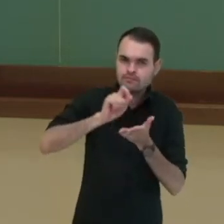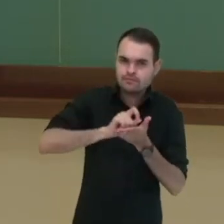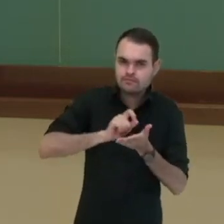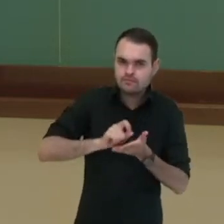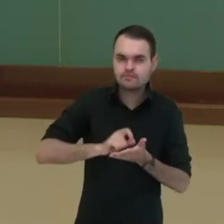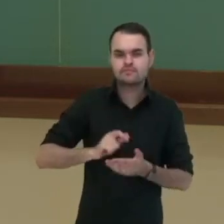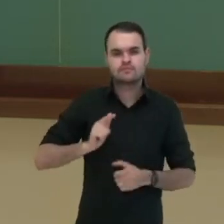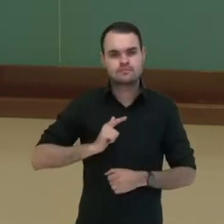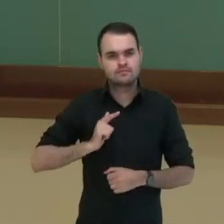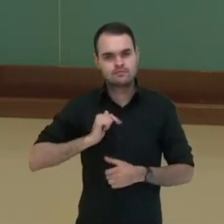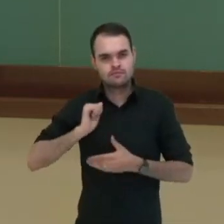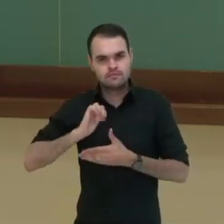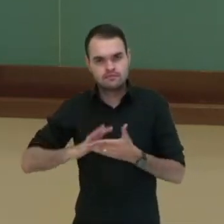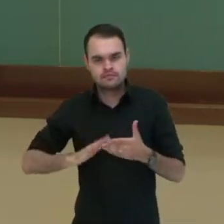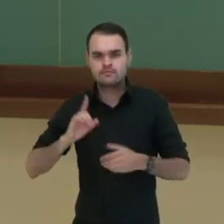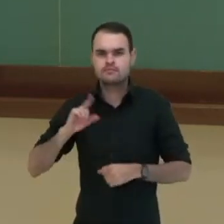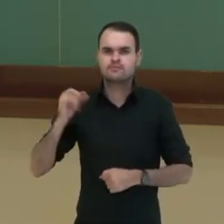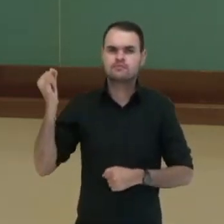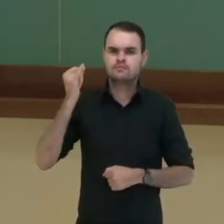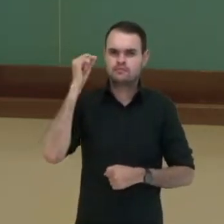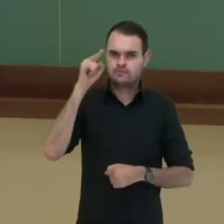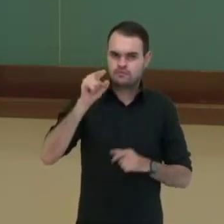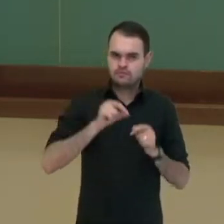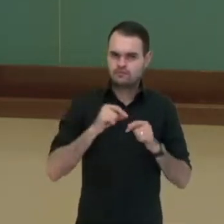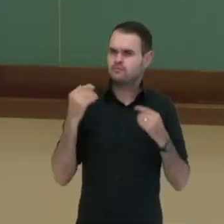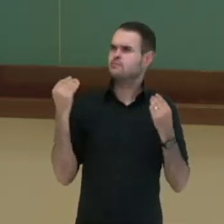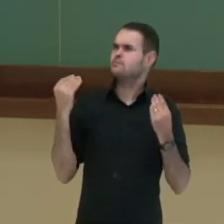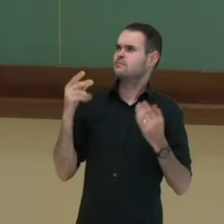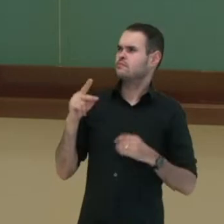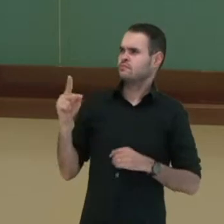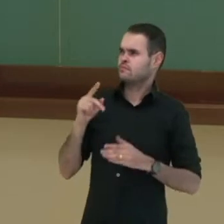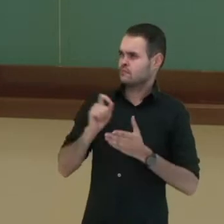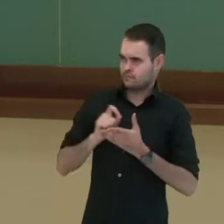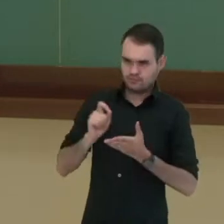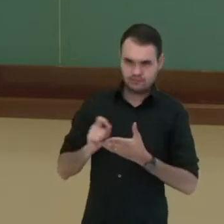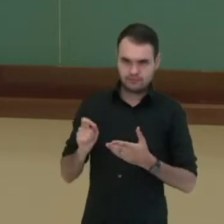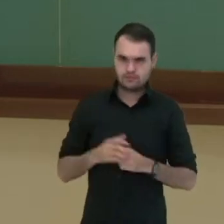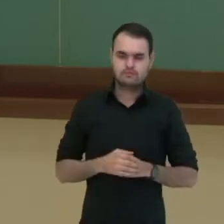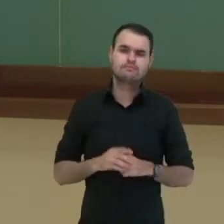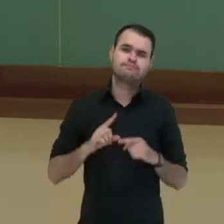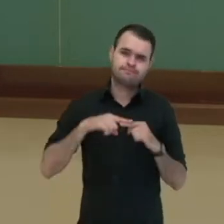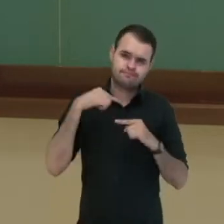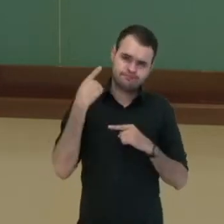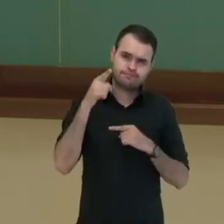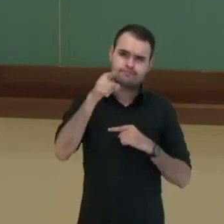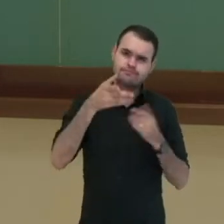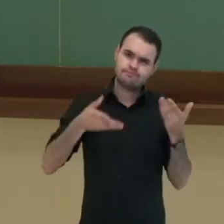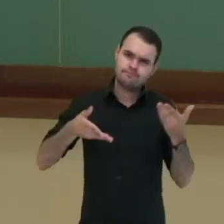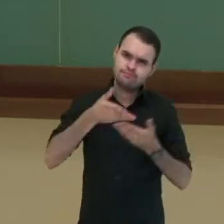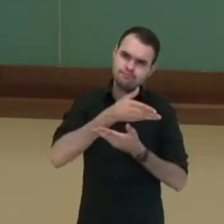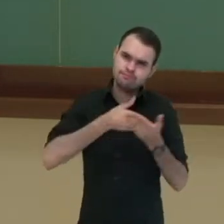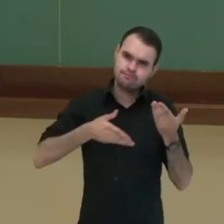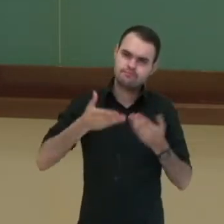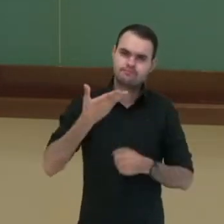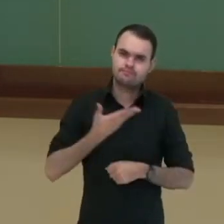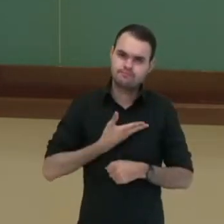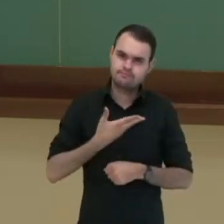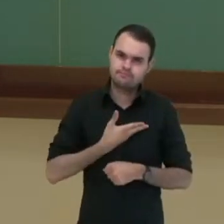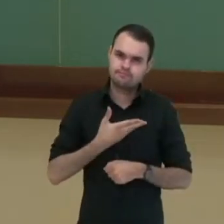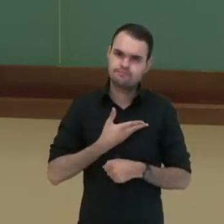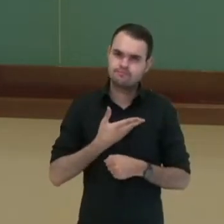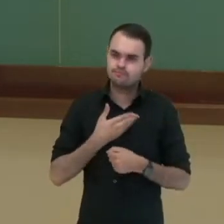Temos atividades, é importante você fazer isso. Ah, mas para que, professor, eu vou ficar anotando? Depois você vai socializar com os teus colegas, isso mesmo, vocês